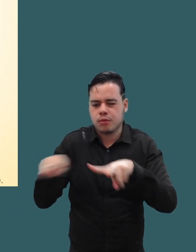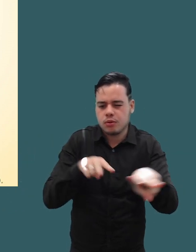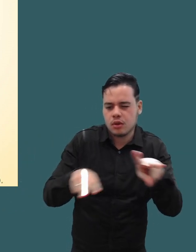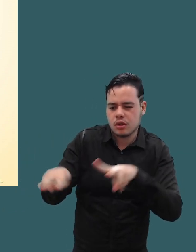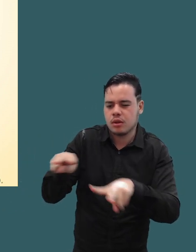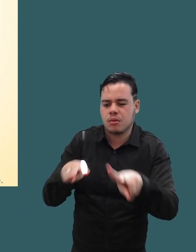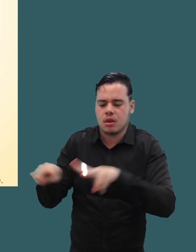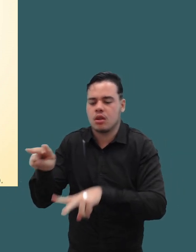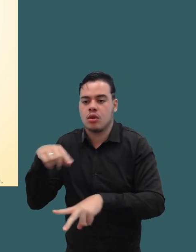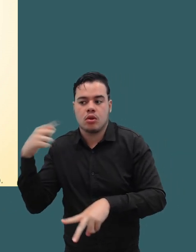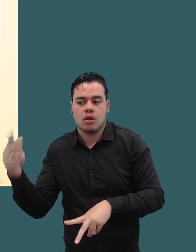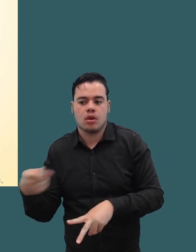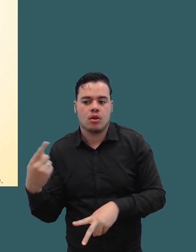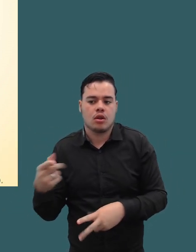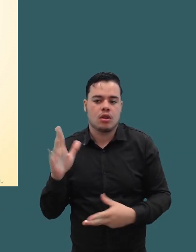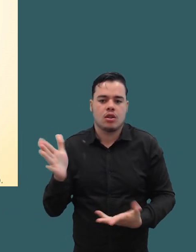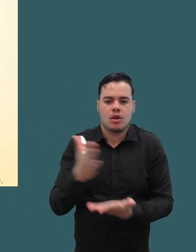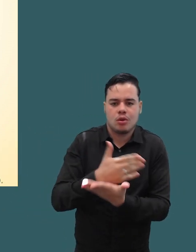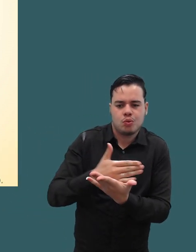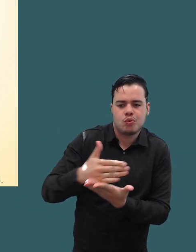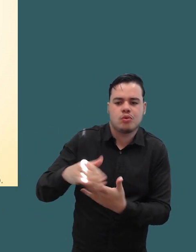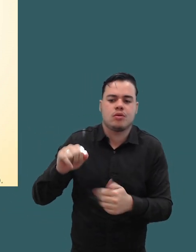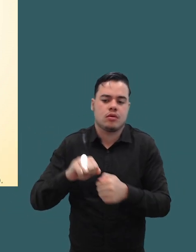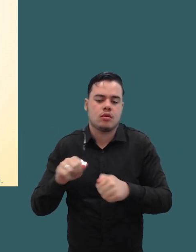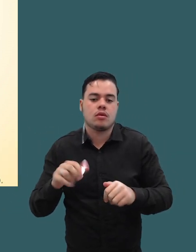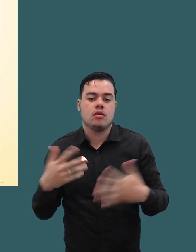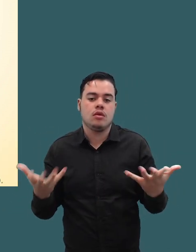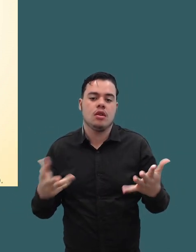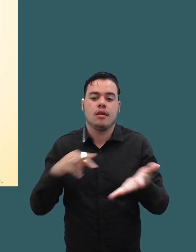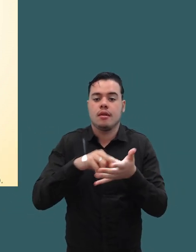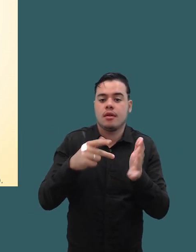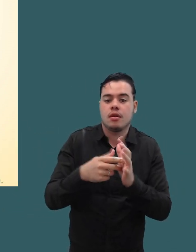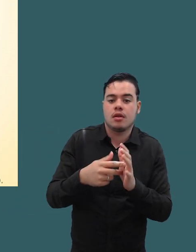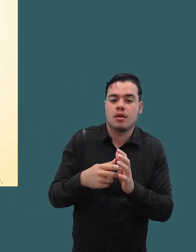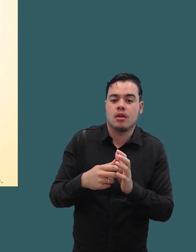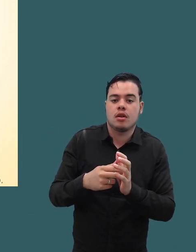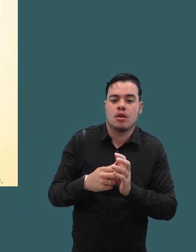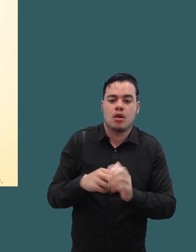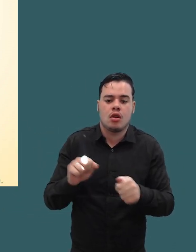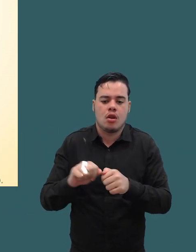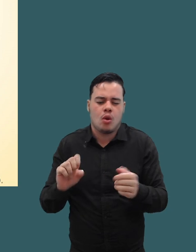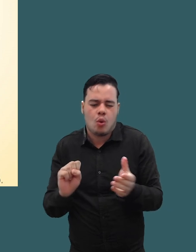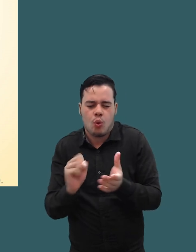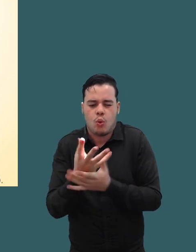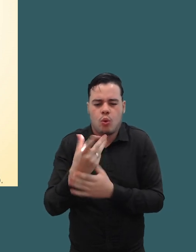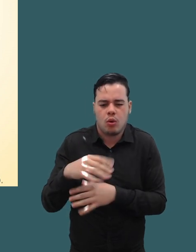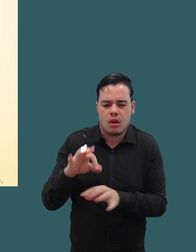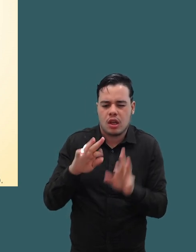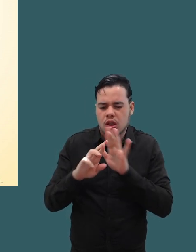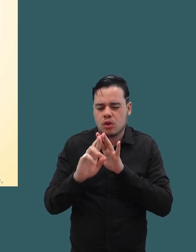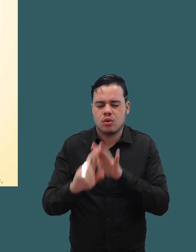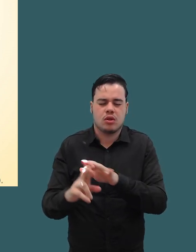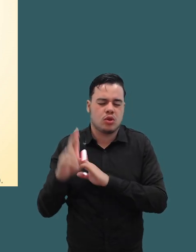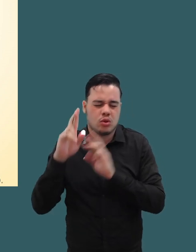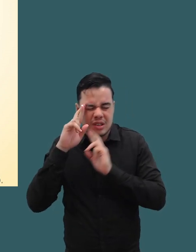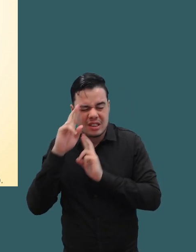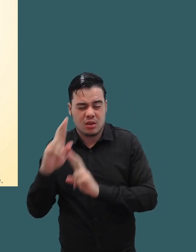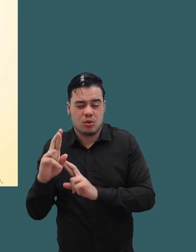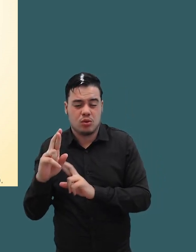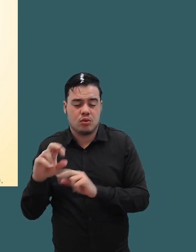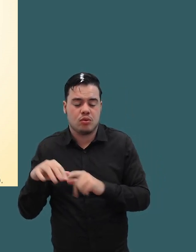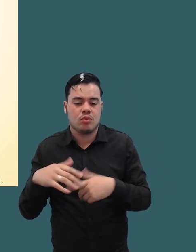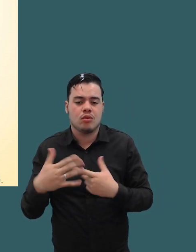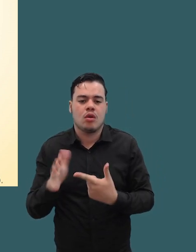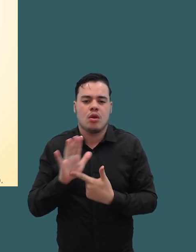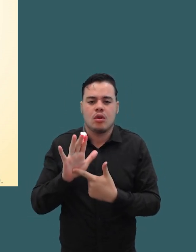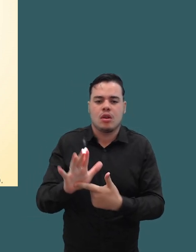já fazemos. E isso significa otimizar resultados, chegar melhor